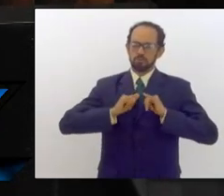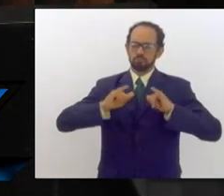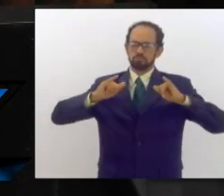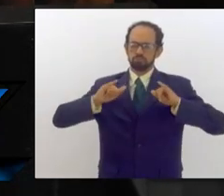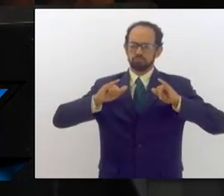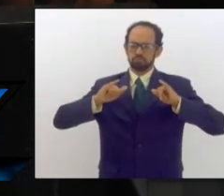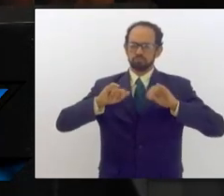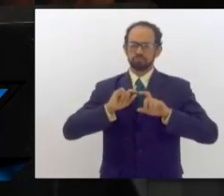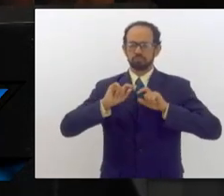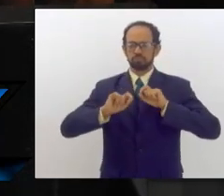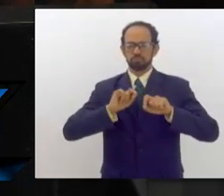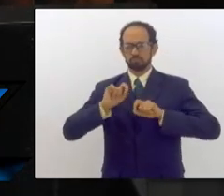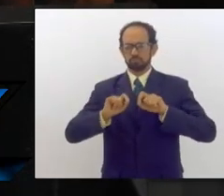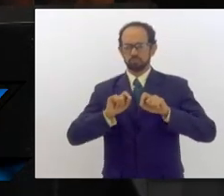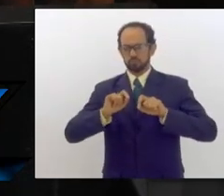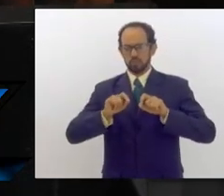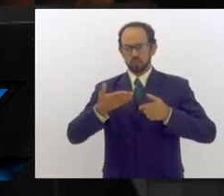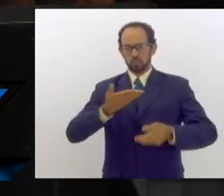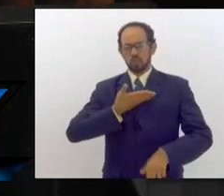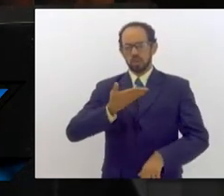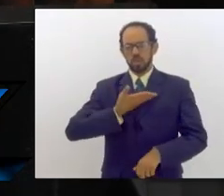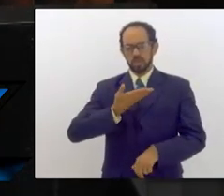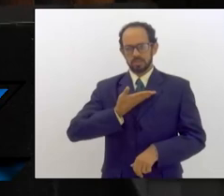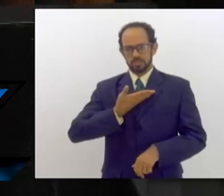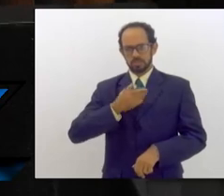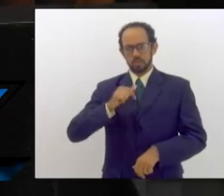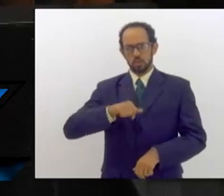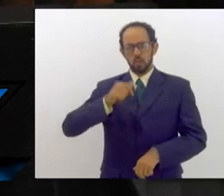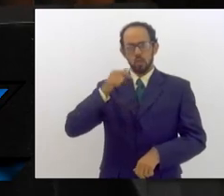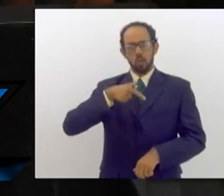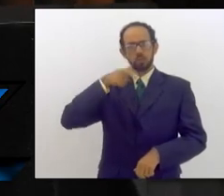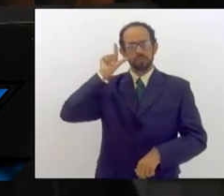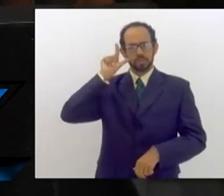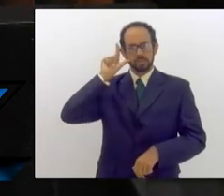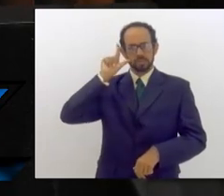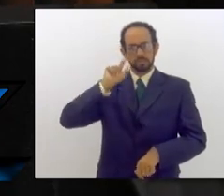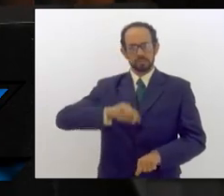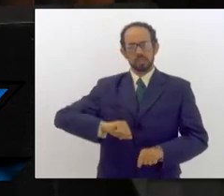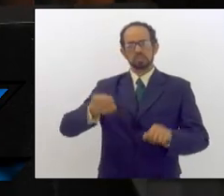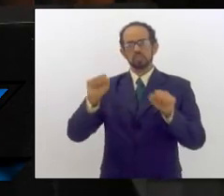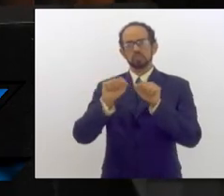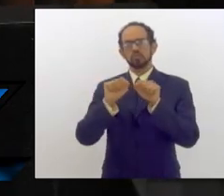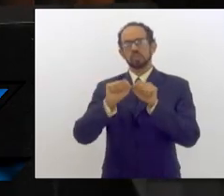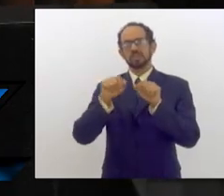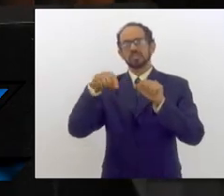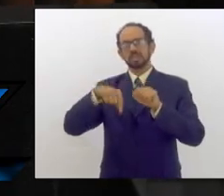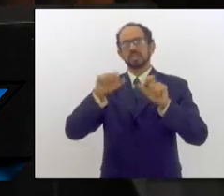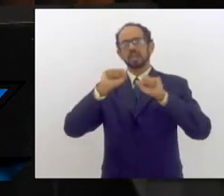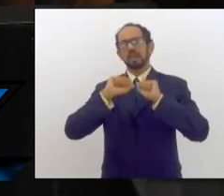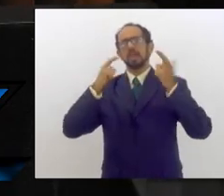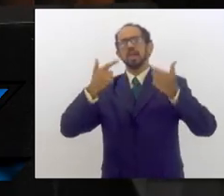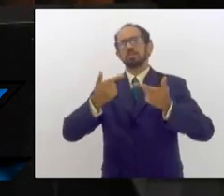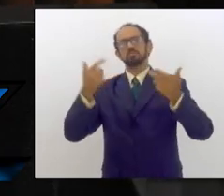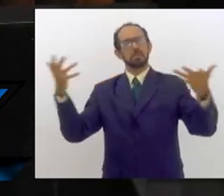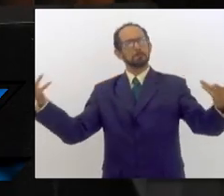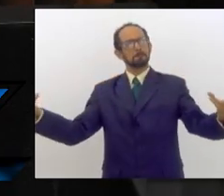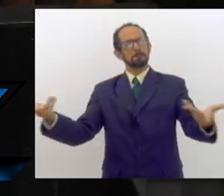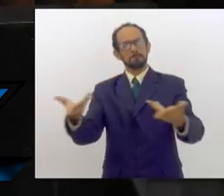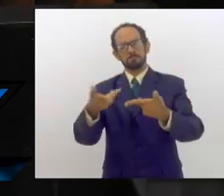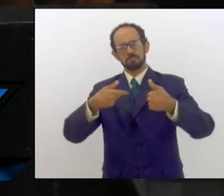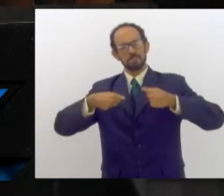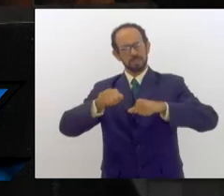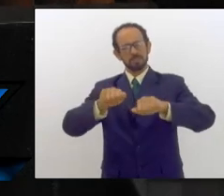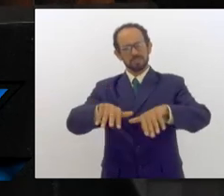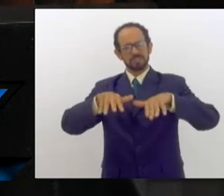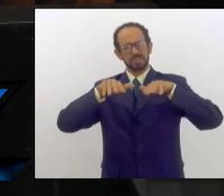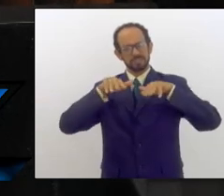notificação aos colegas que ontem tivemos nessa casa uma belíssima sessão